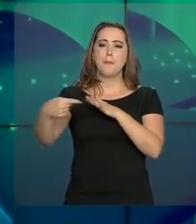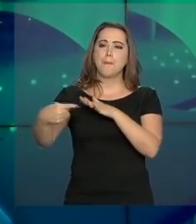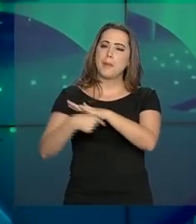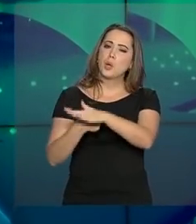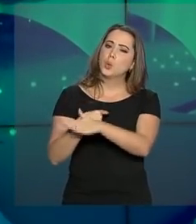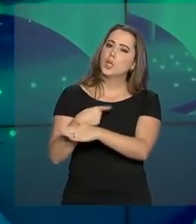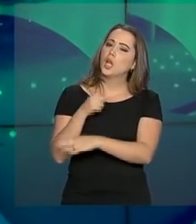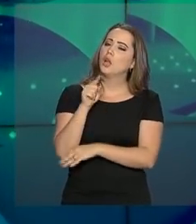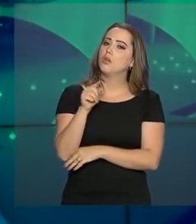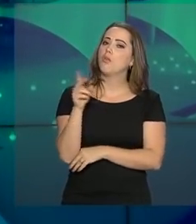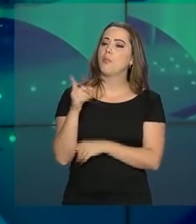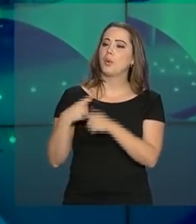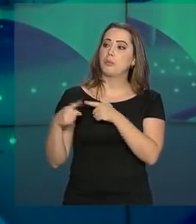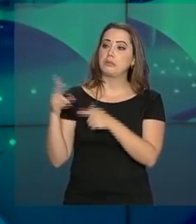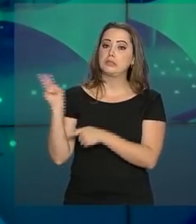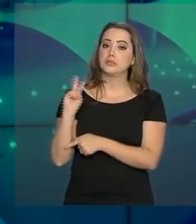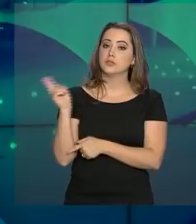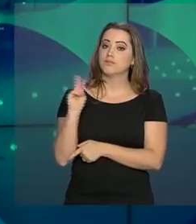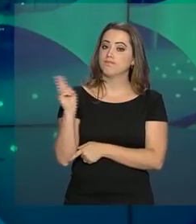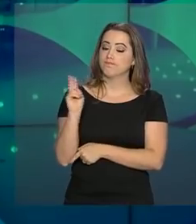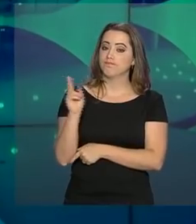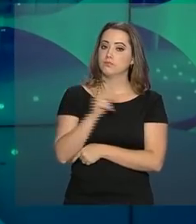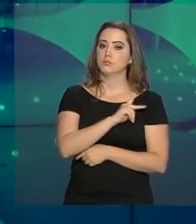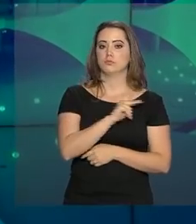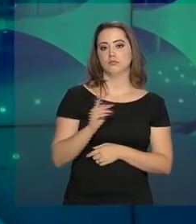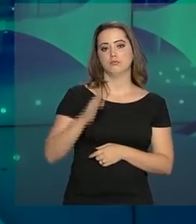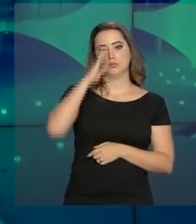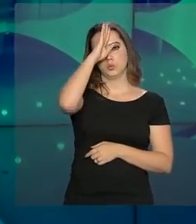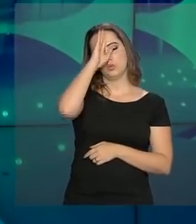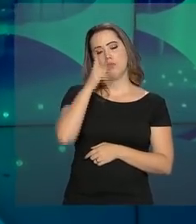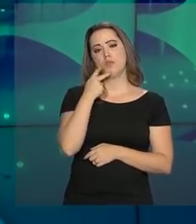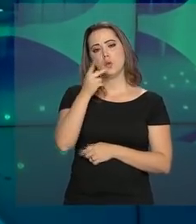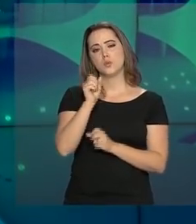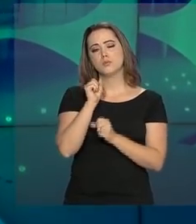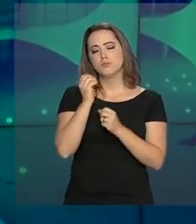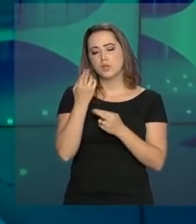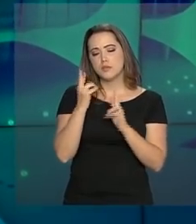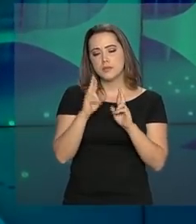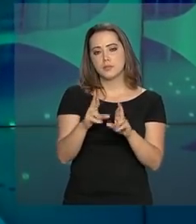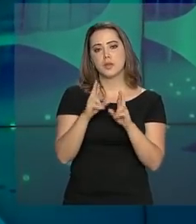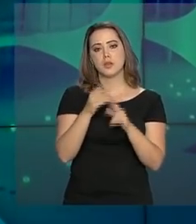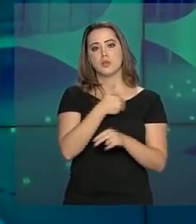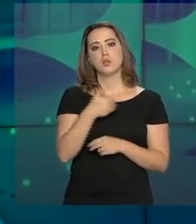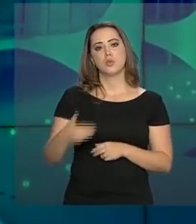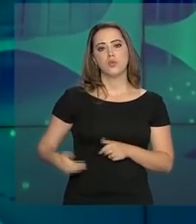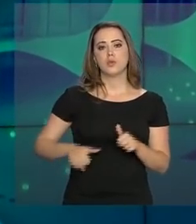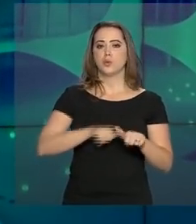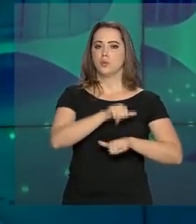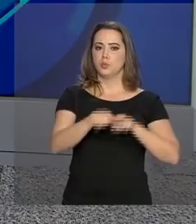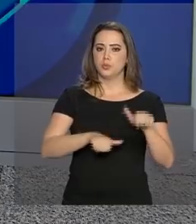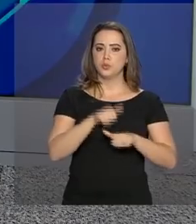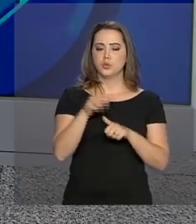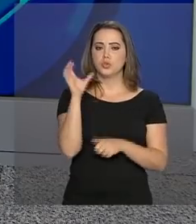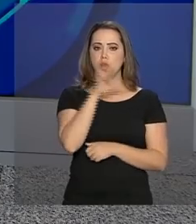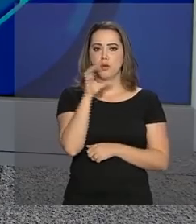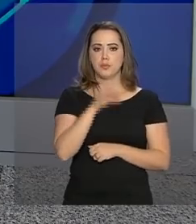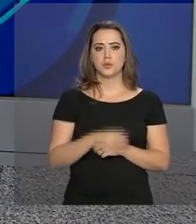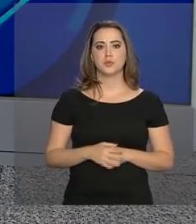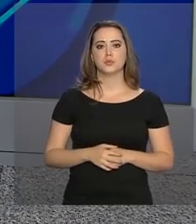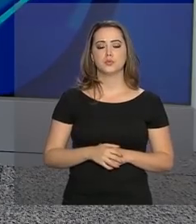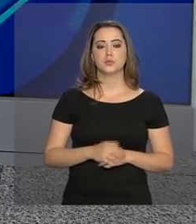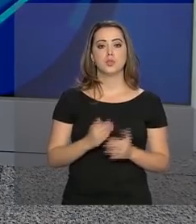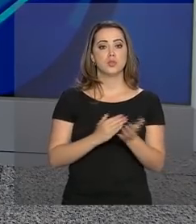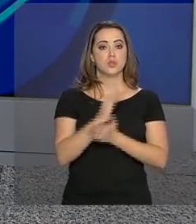sobre a crise na Venezuela, o presidente Jair Bolsonaro afirmou esperar que o governo do país mude rapidamente. E a gente